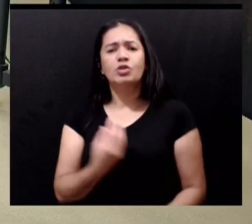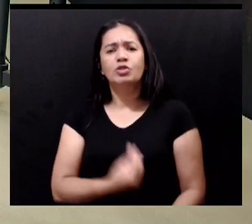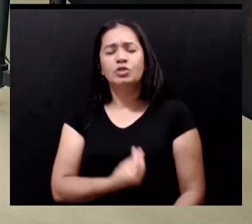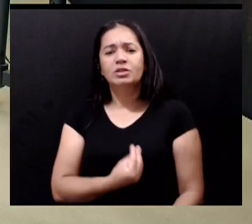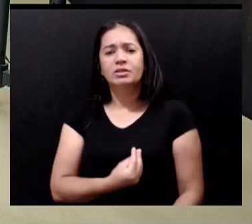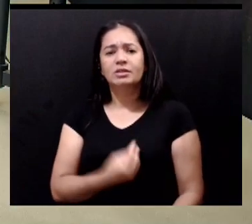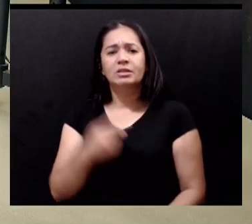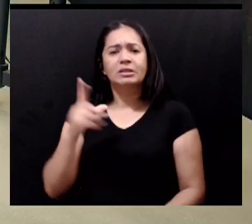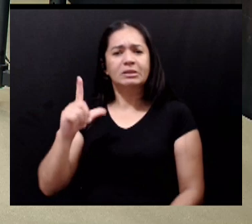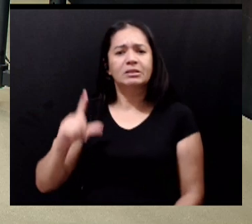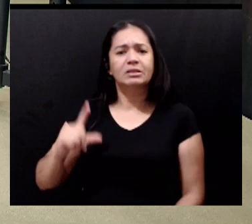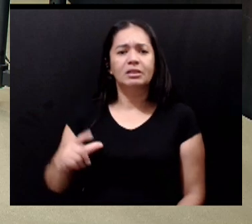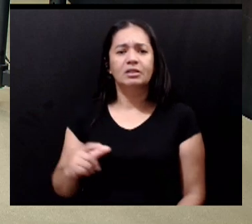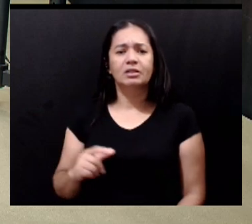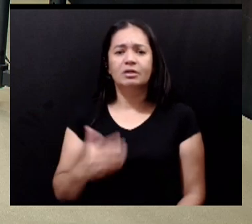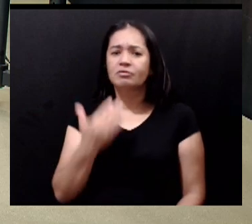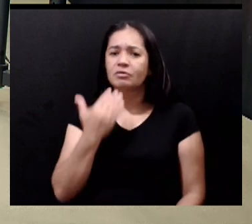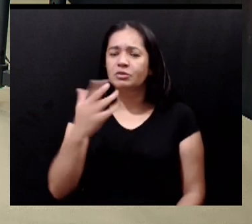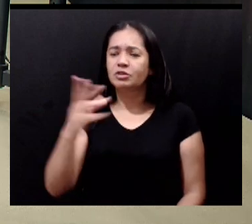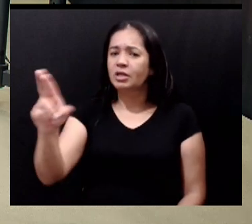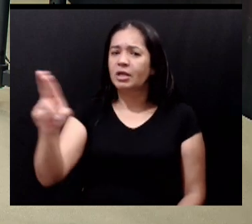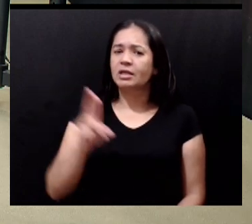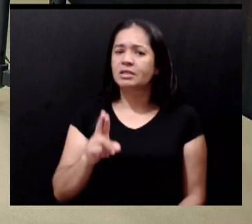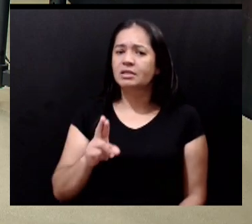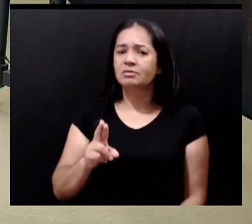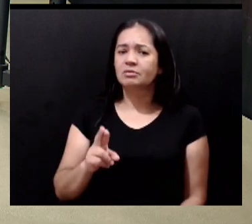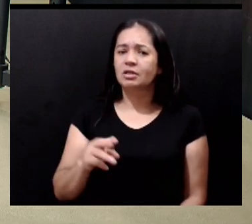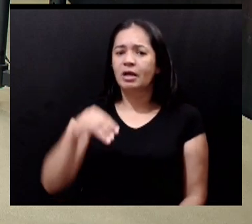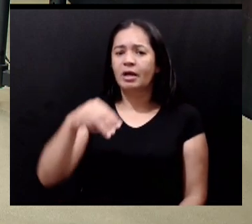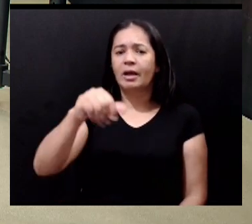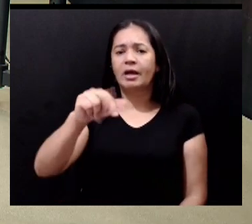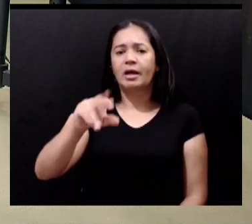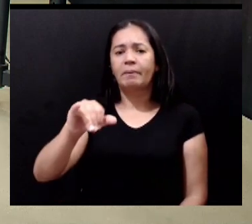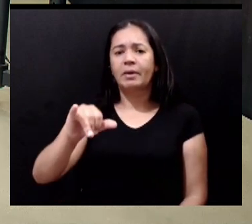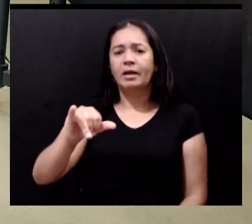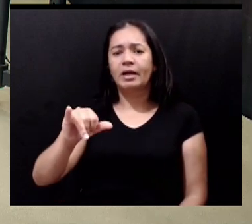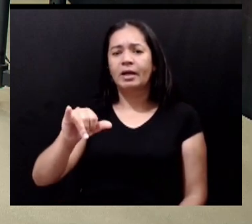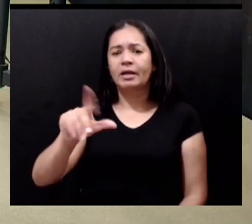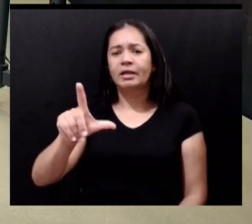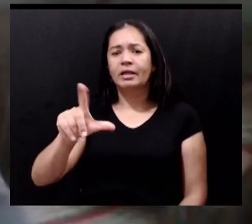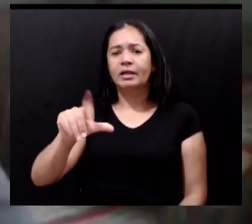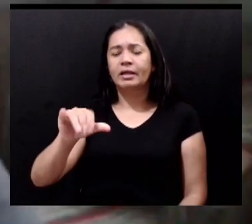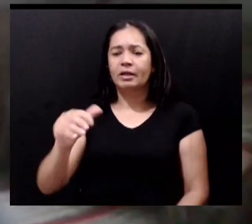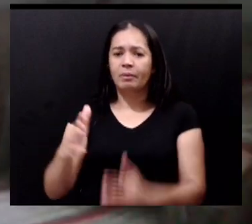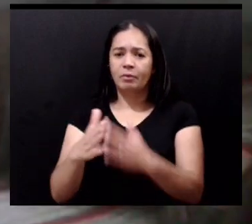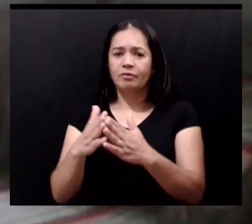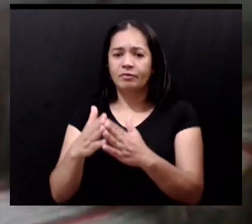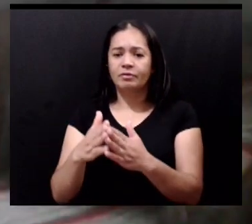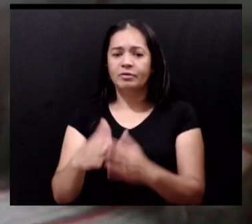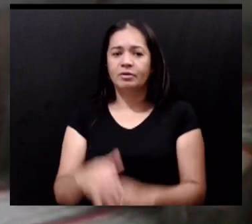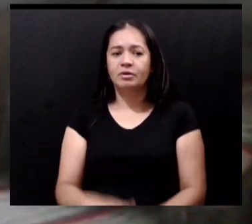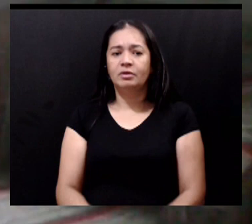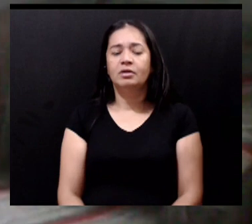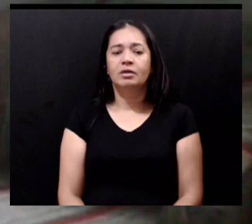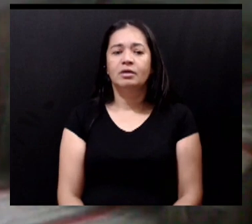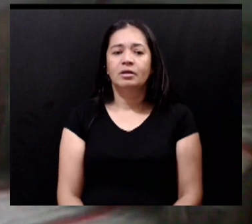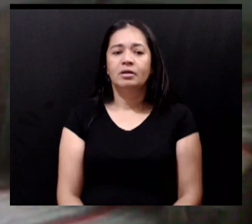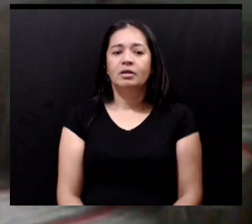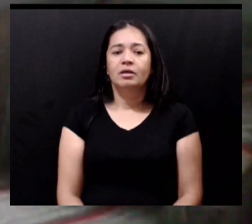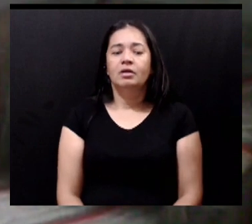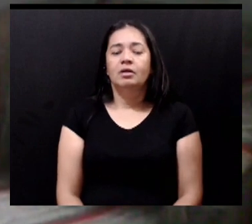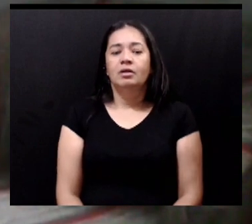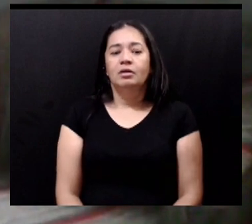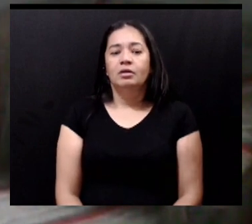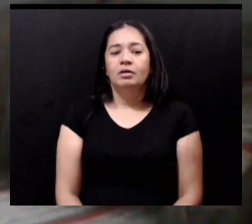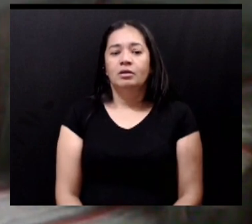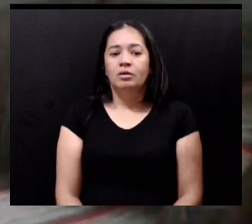resposta da Marília. Por gentileza, Marília, vamos responder o Marcos. Muito obrigada. Gosto